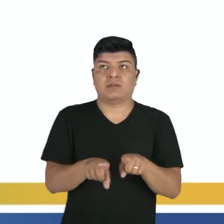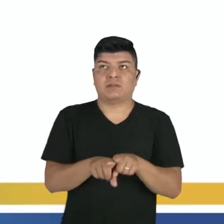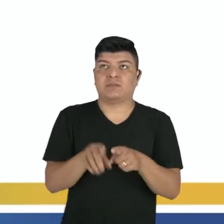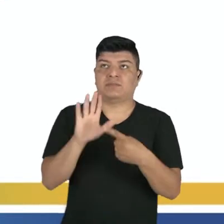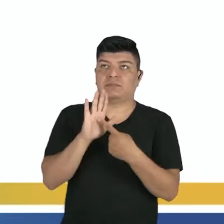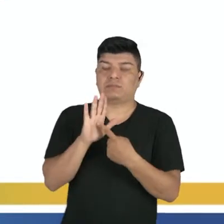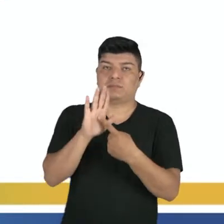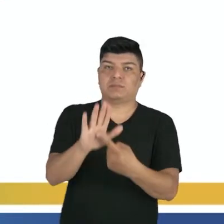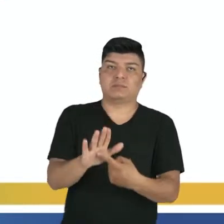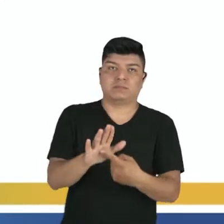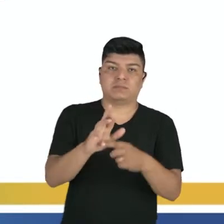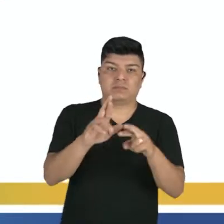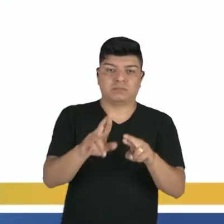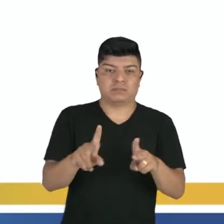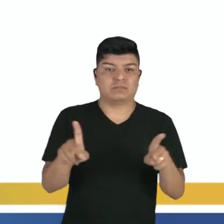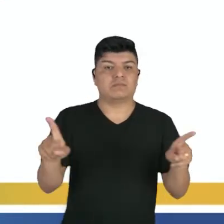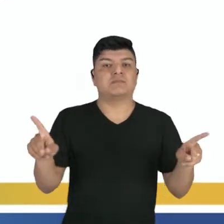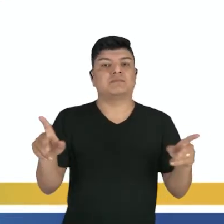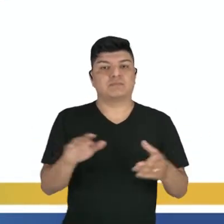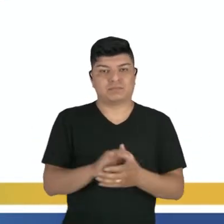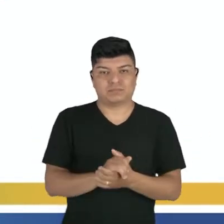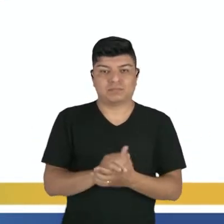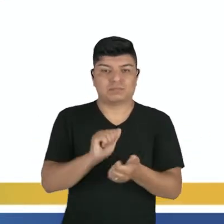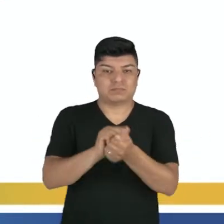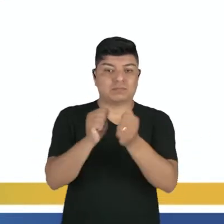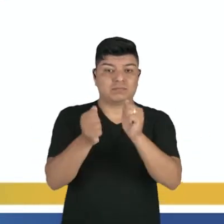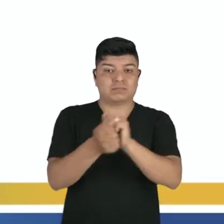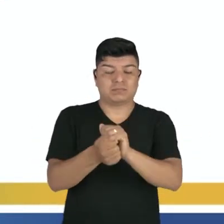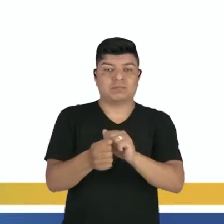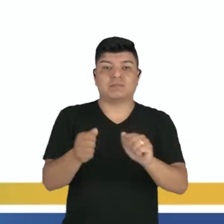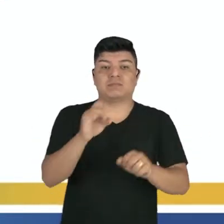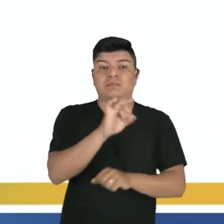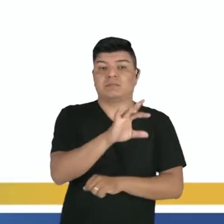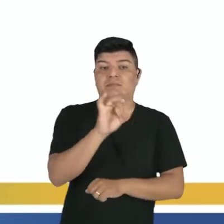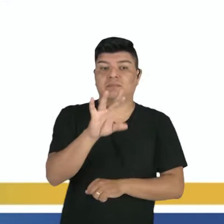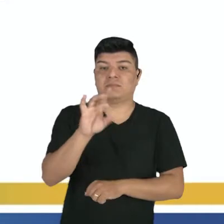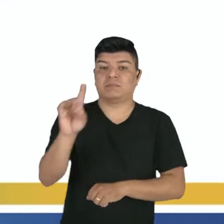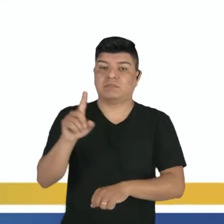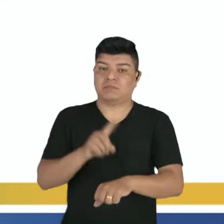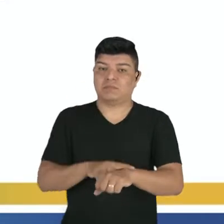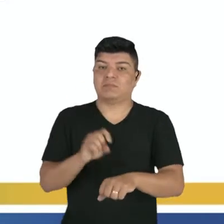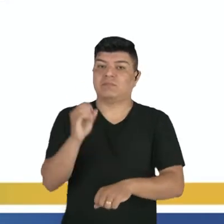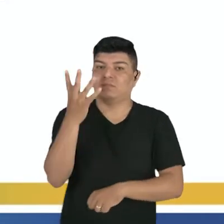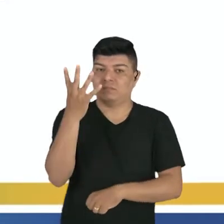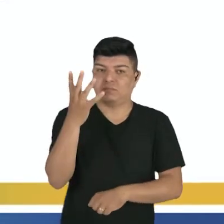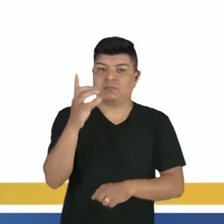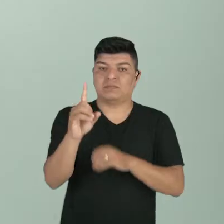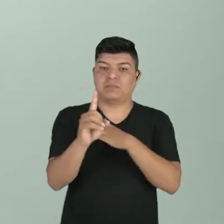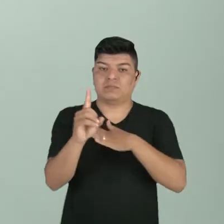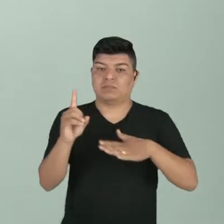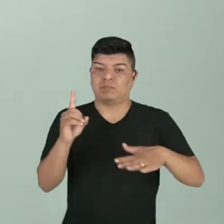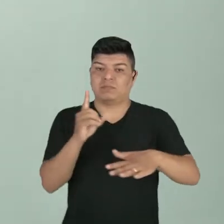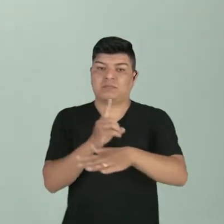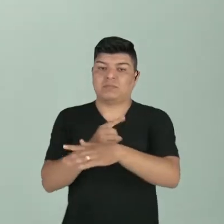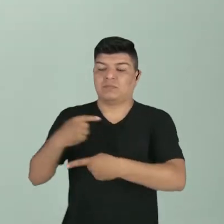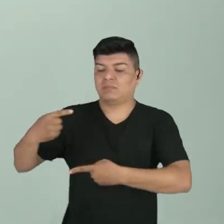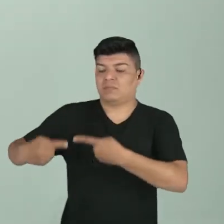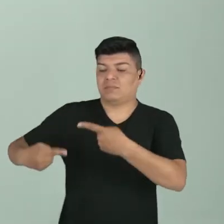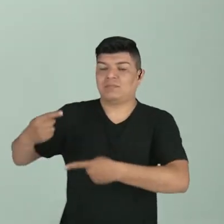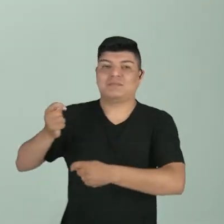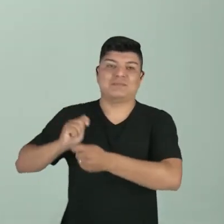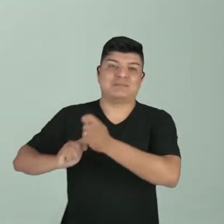apresentou as suas peculiaridades, adaptada a cada momento social, político